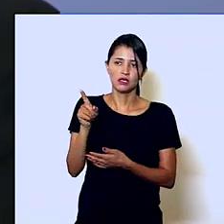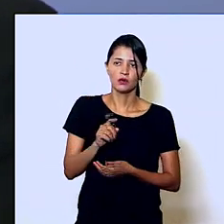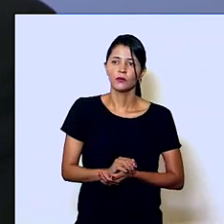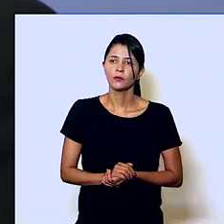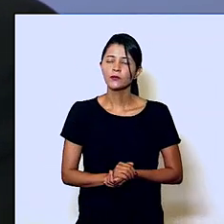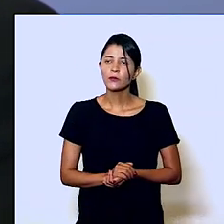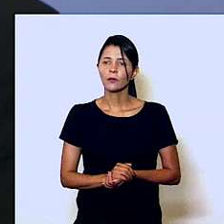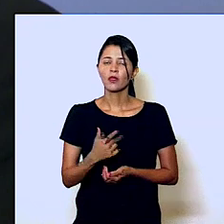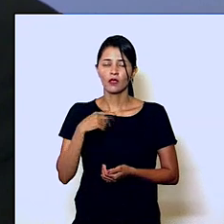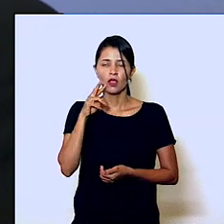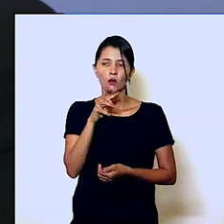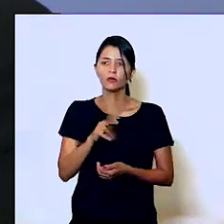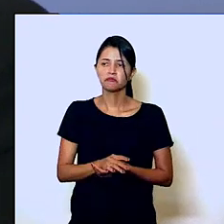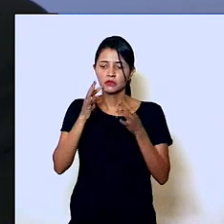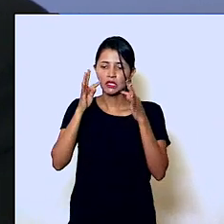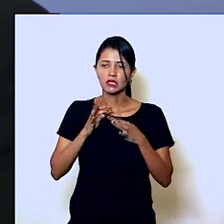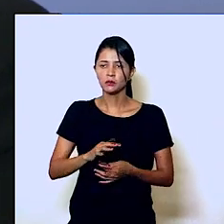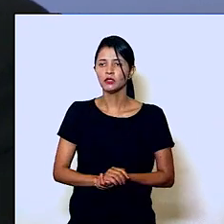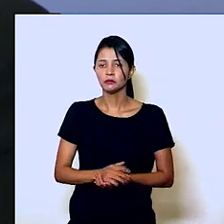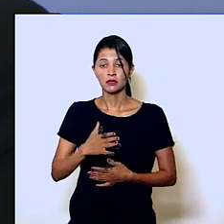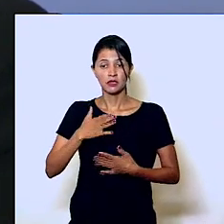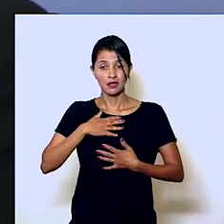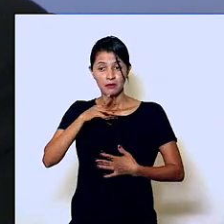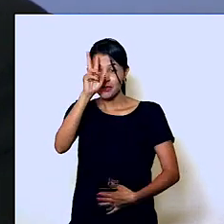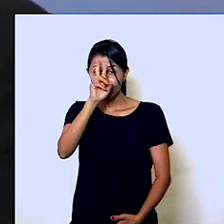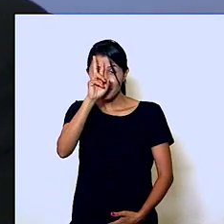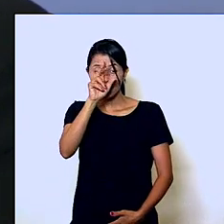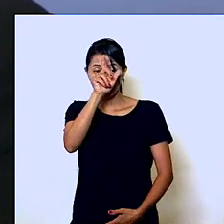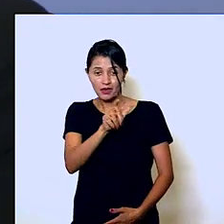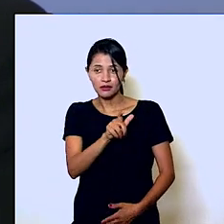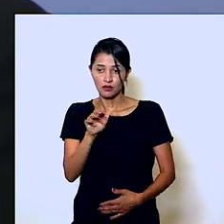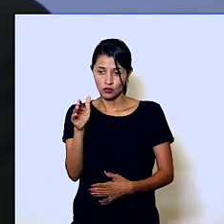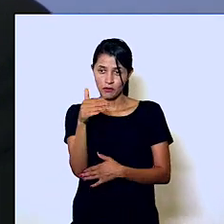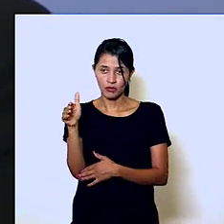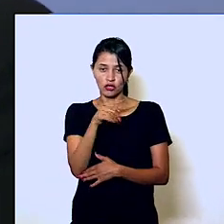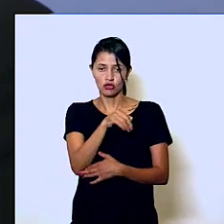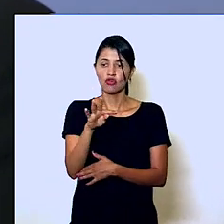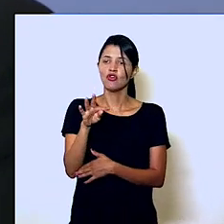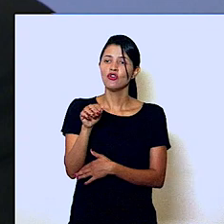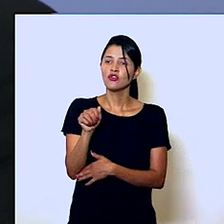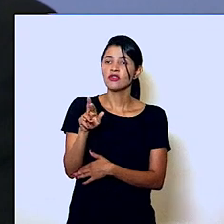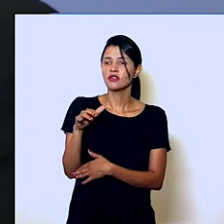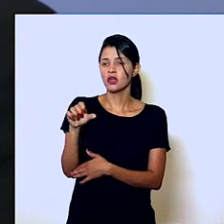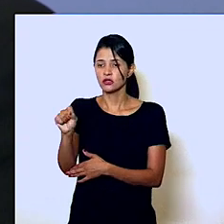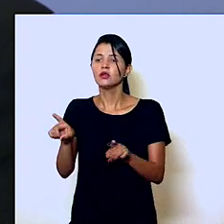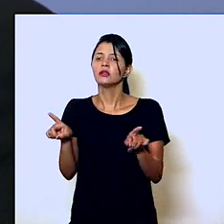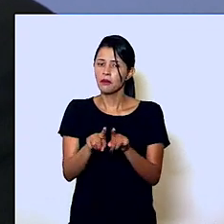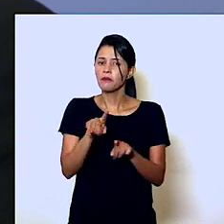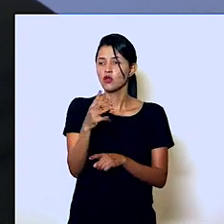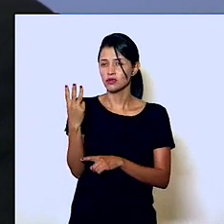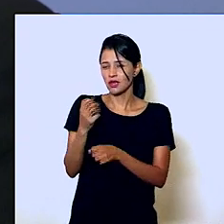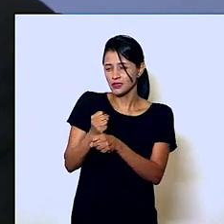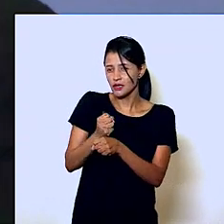Nas minhas lembranças do embaixador Paulo Tarso, também ocupa um lugar de destaque os 3 anos em que eu pude trabalhar diretamente com